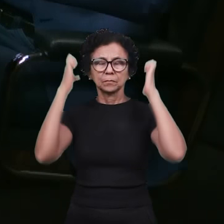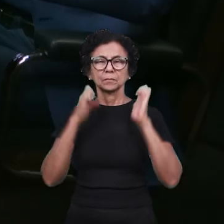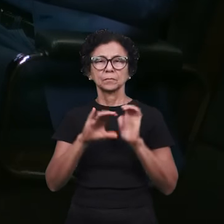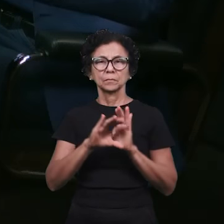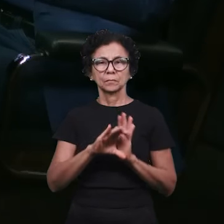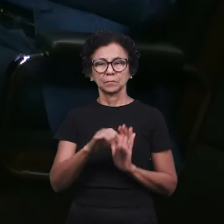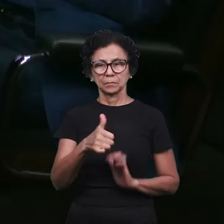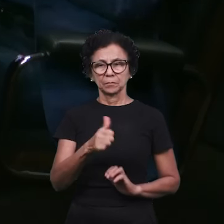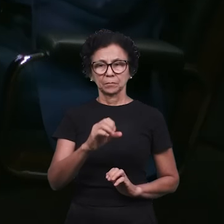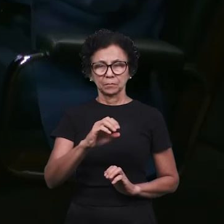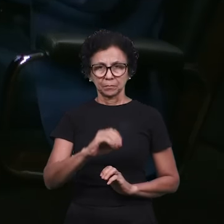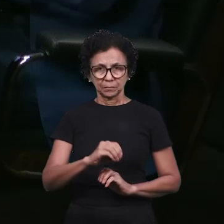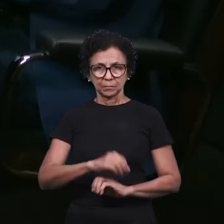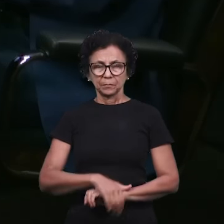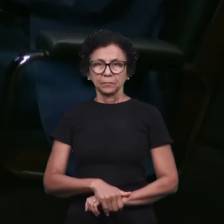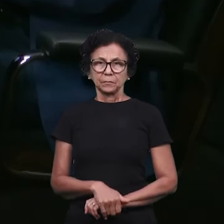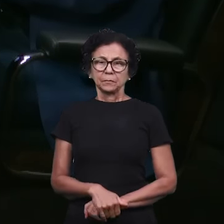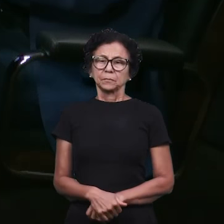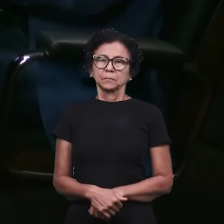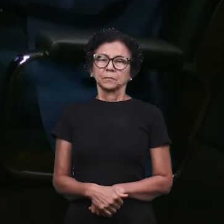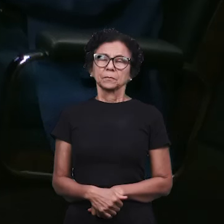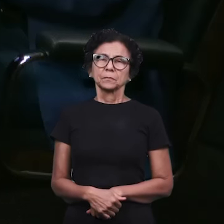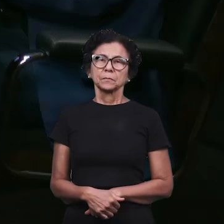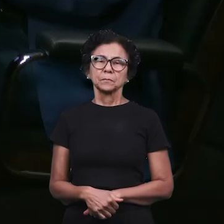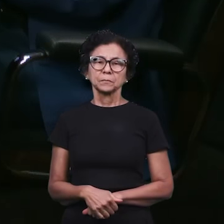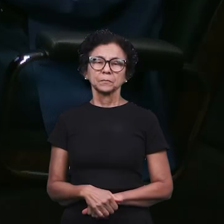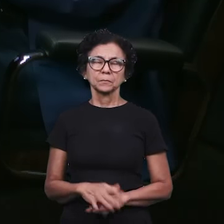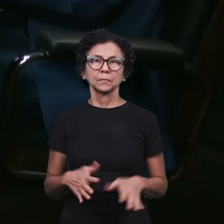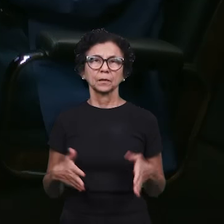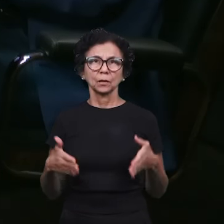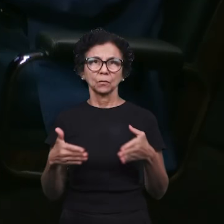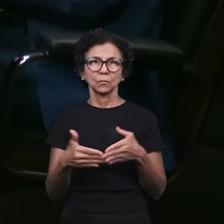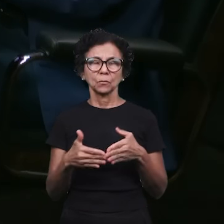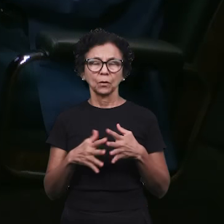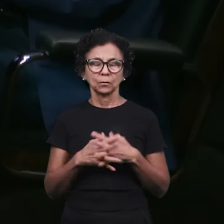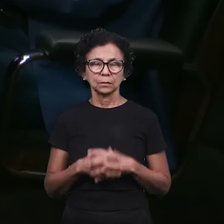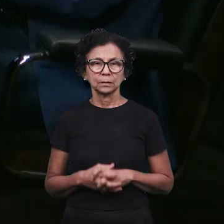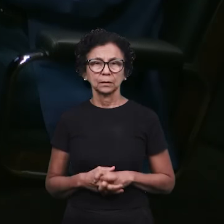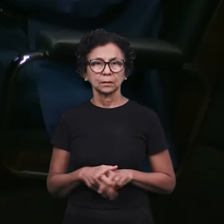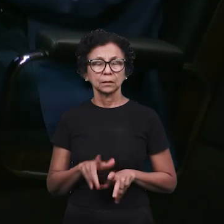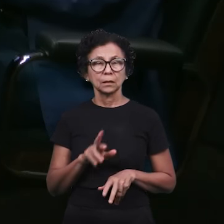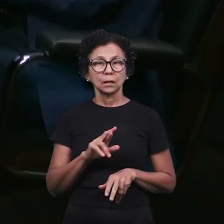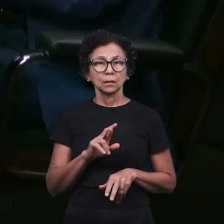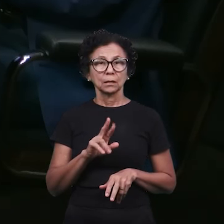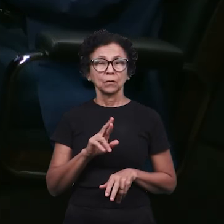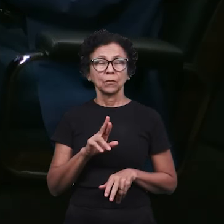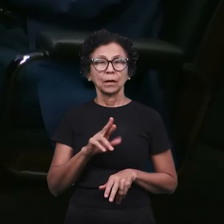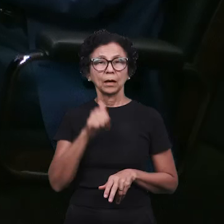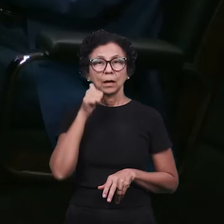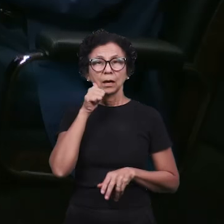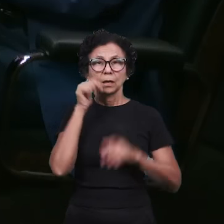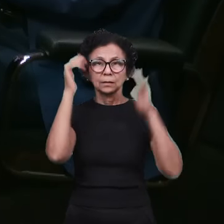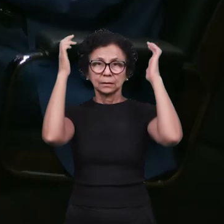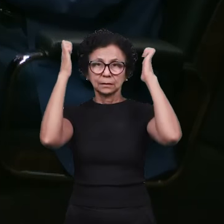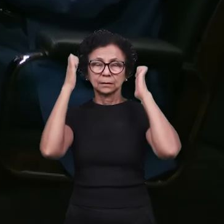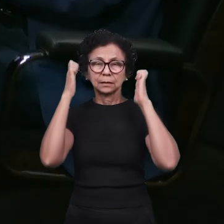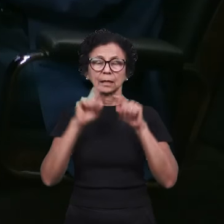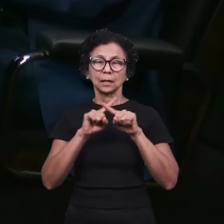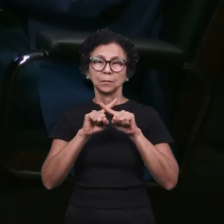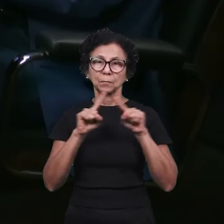capítulo 10, quando encerra esse livro, a ênfase aqui não é para Esther, mas toda a ênfase aqui era